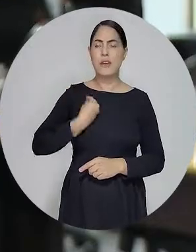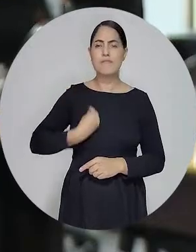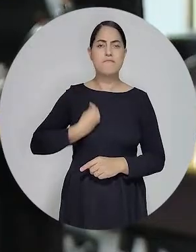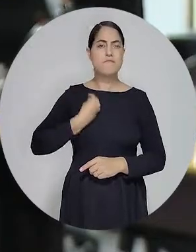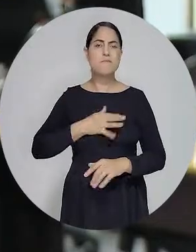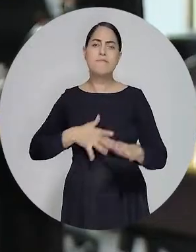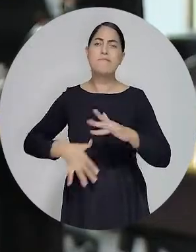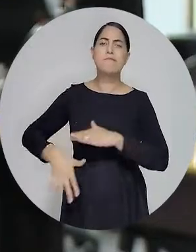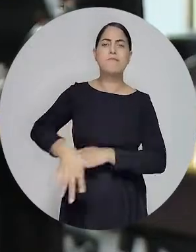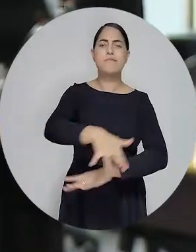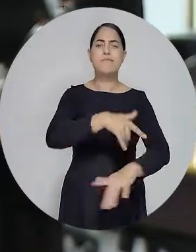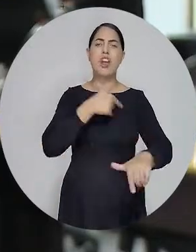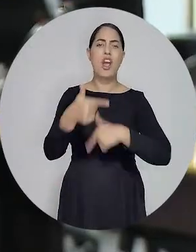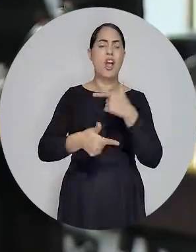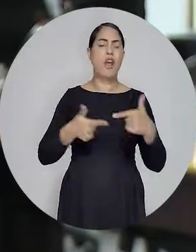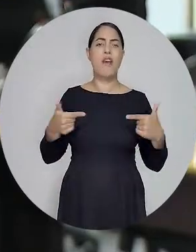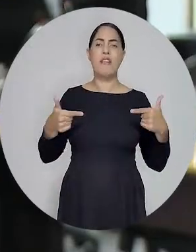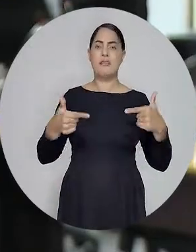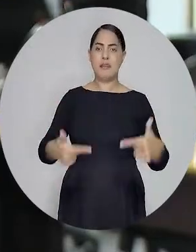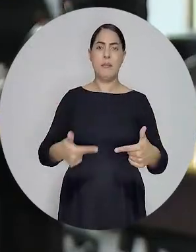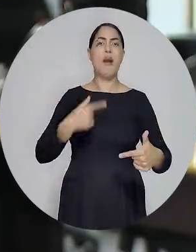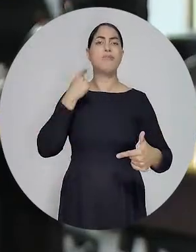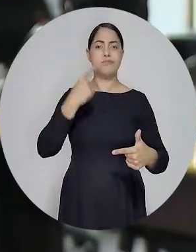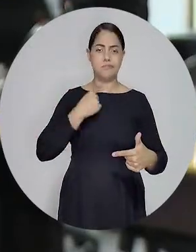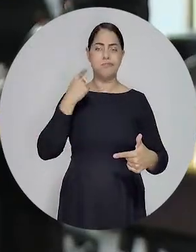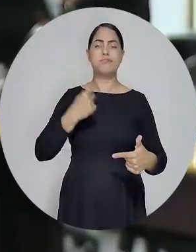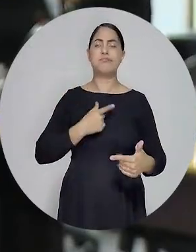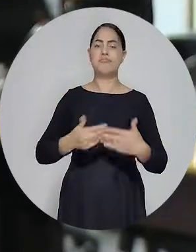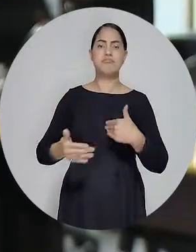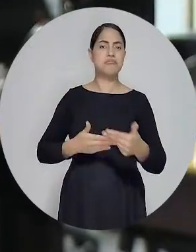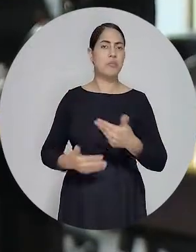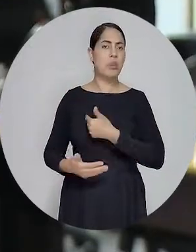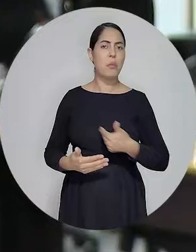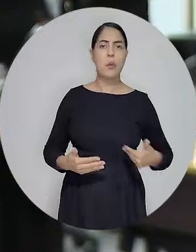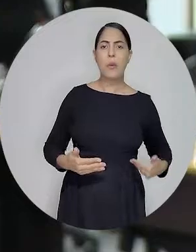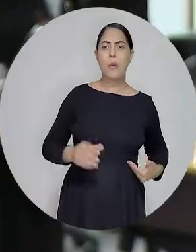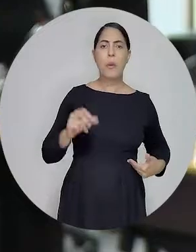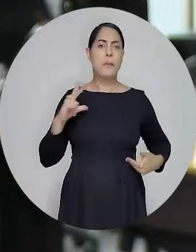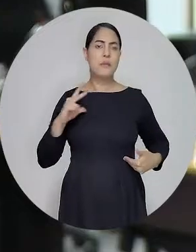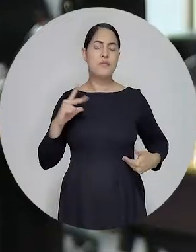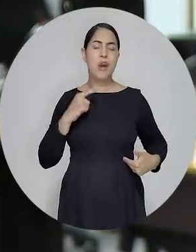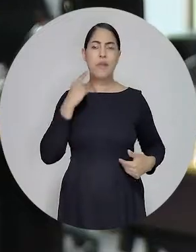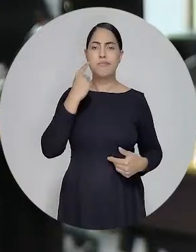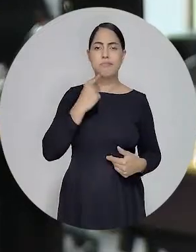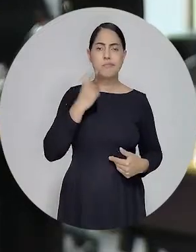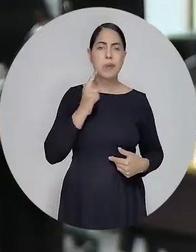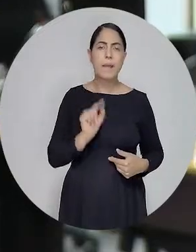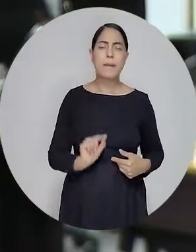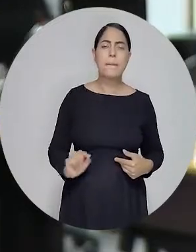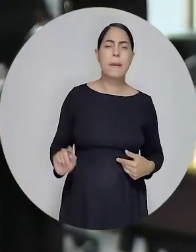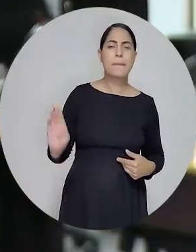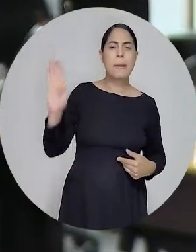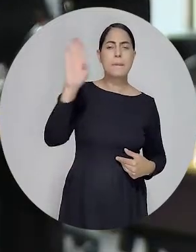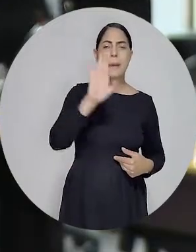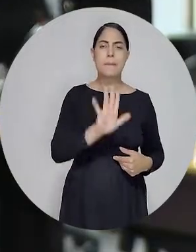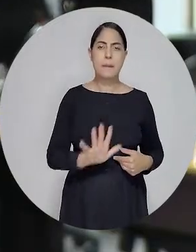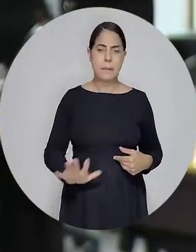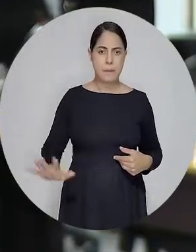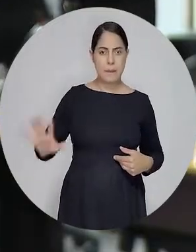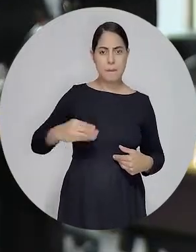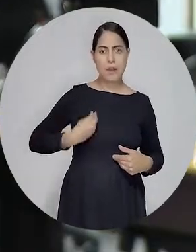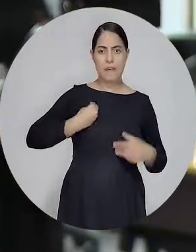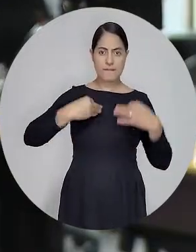a mulher possa viver e fazer o seu trabalho como advogados, seja ela pública ou privada,